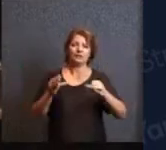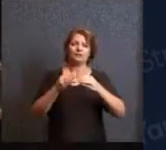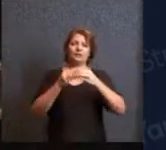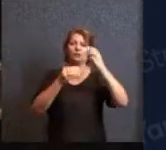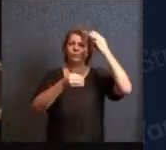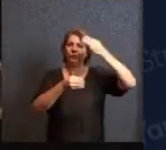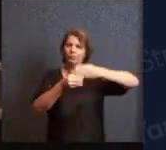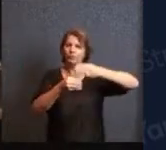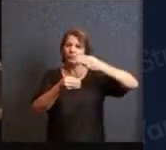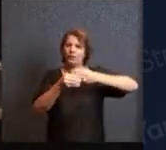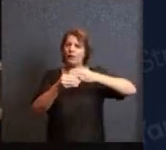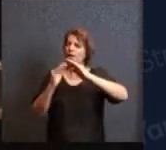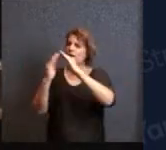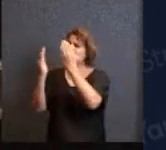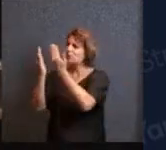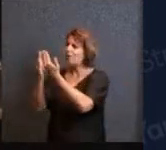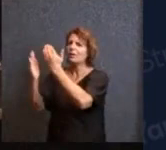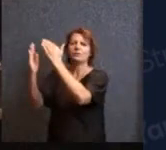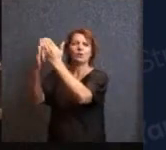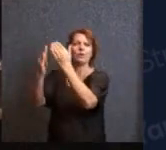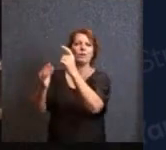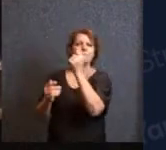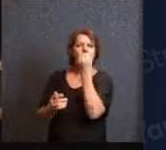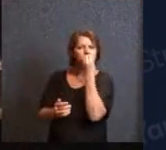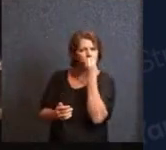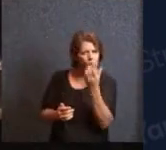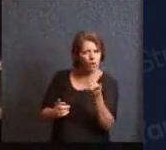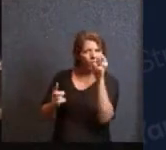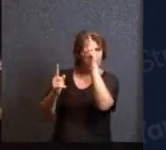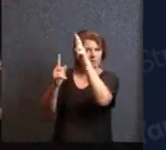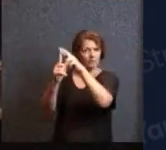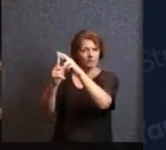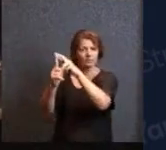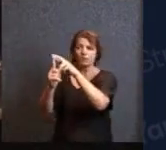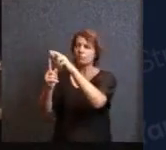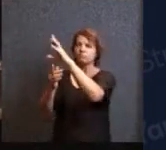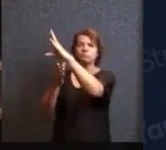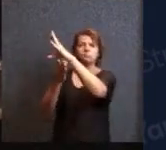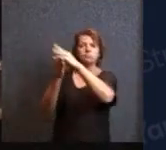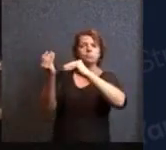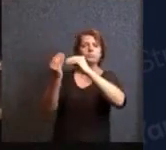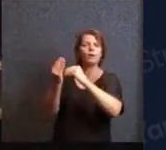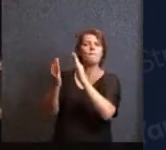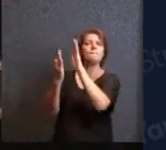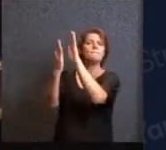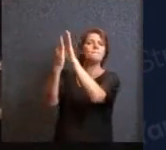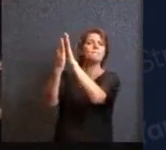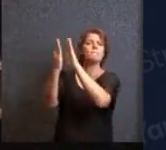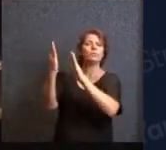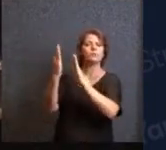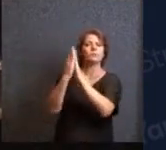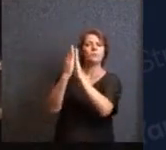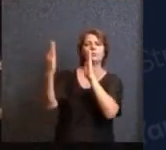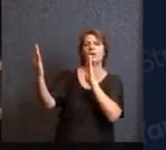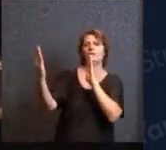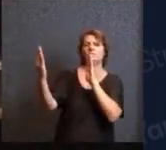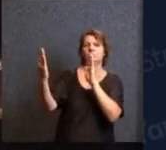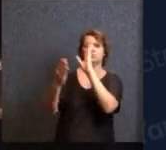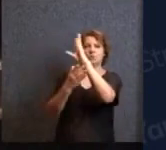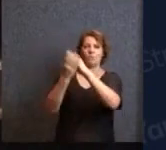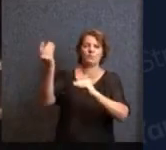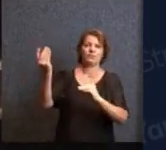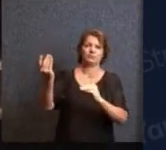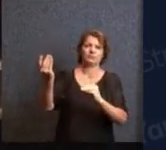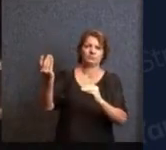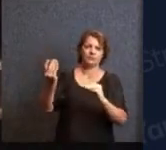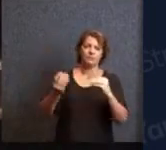as boas experiências. Os problemas que nós temos nas escolas não são poucos,